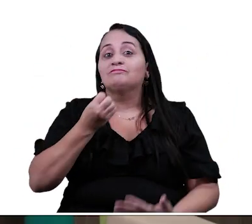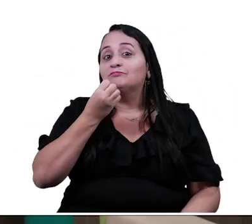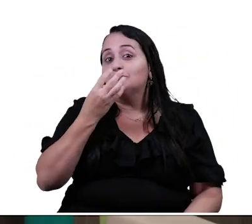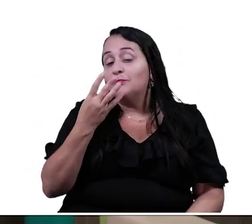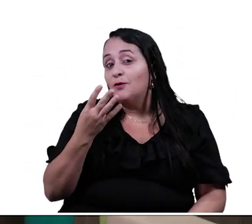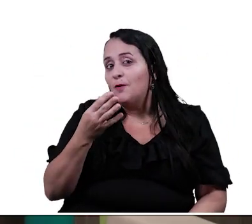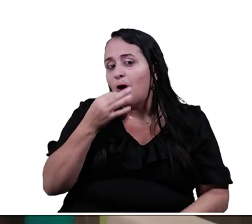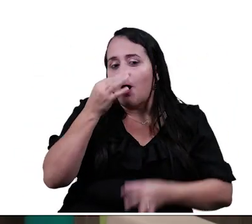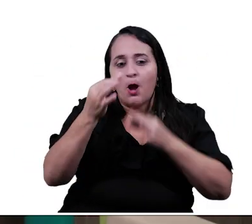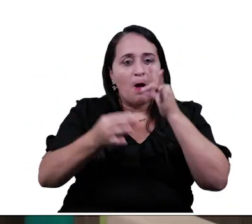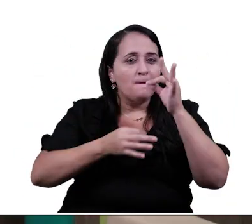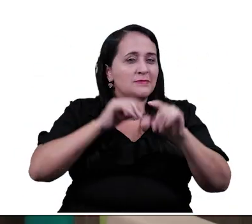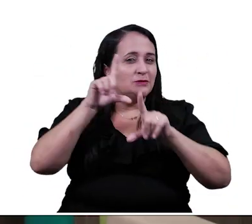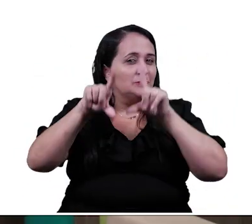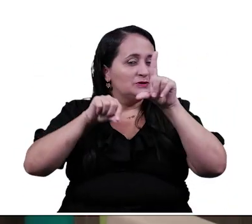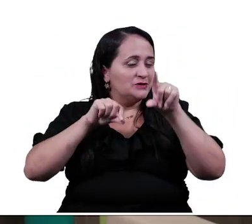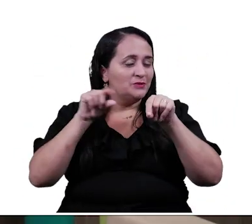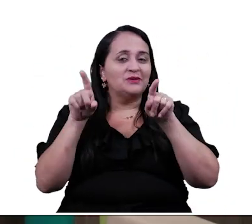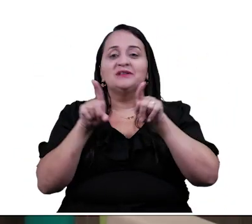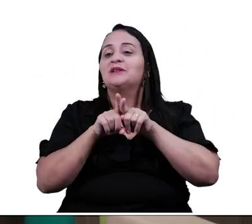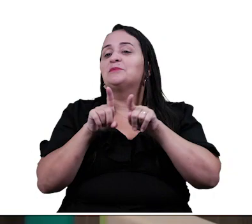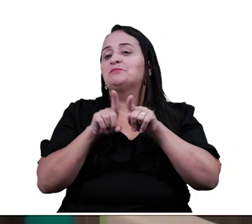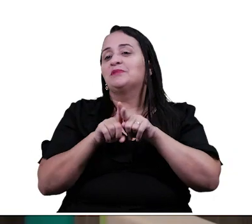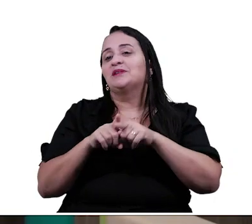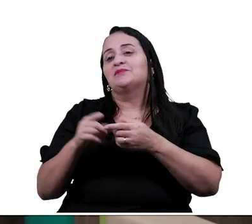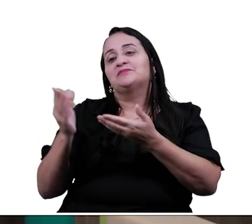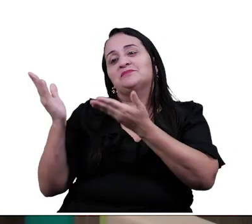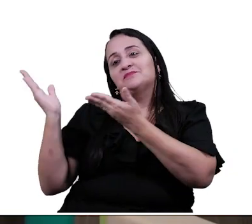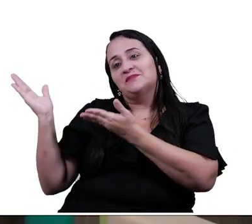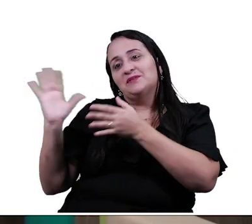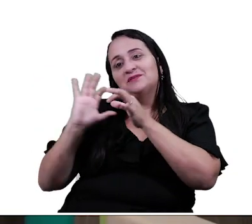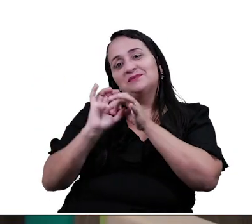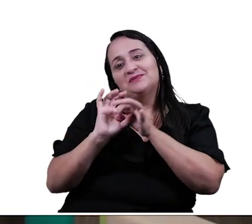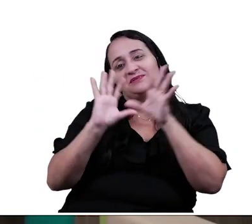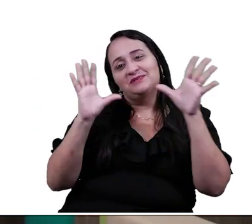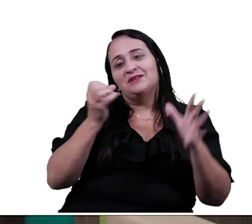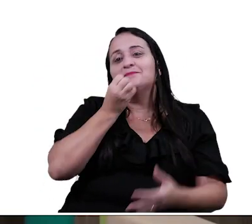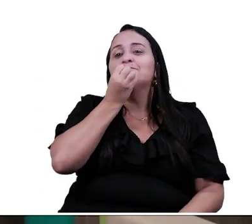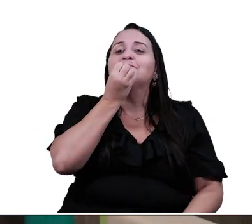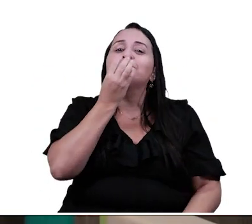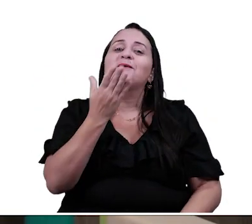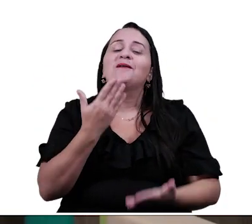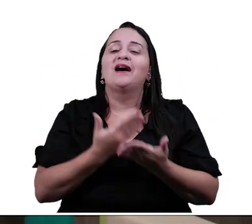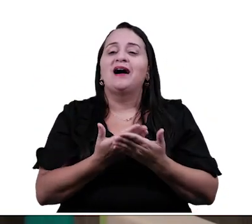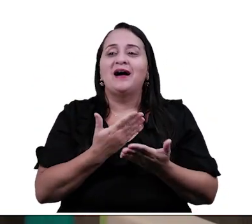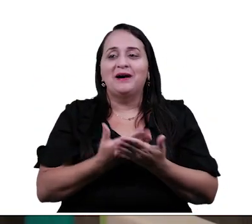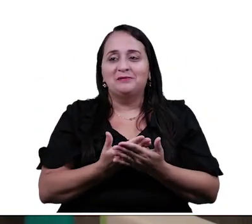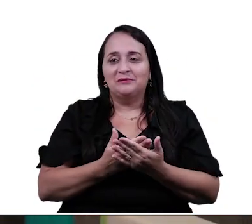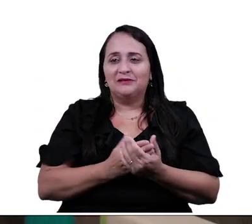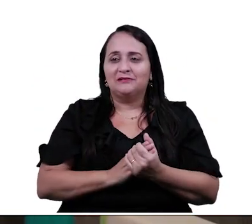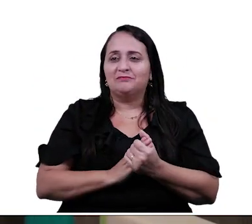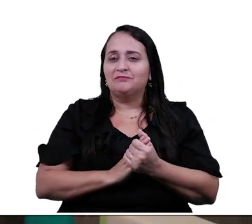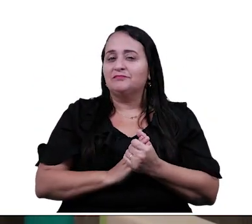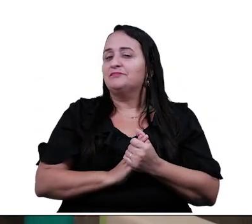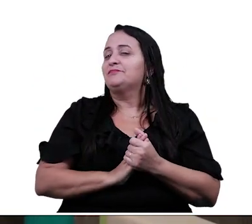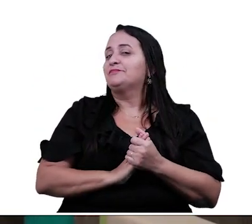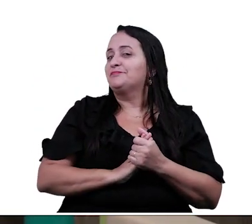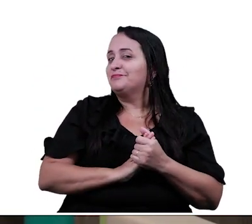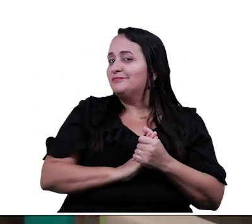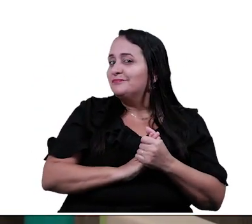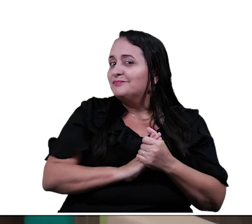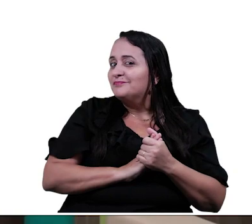escolha também. Então, vou deixar vocês aqui com a Pro e boa aula! E aí,